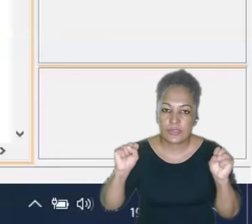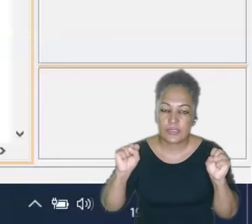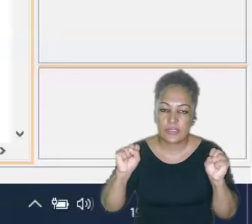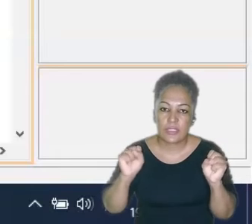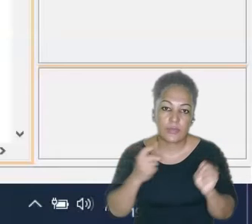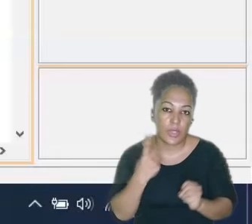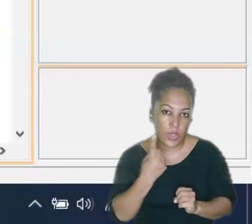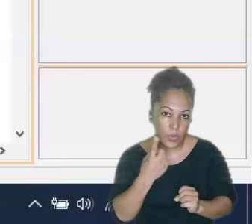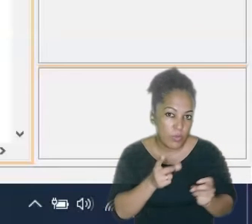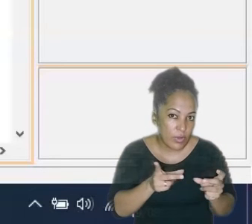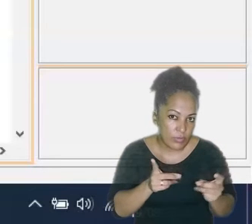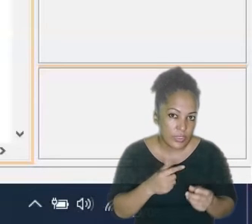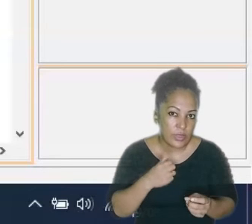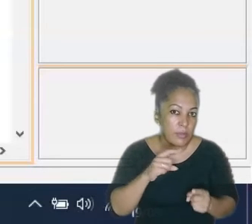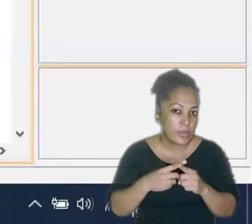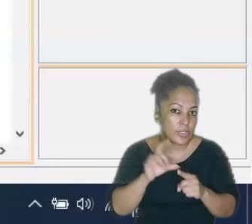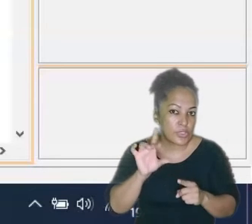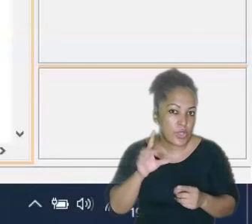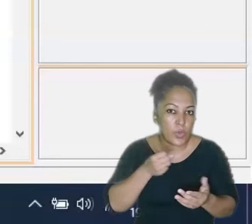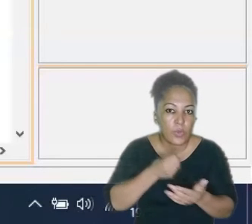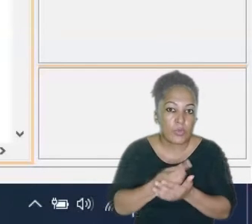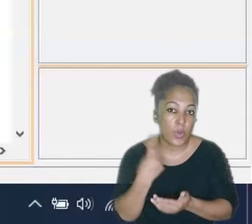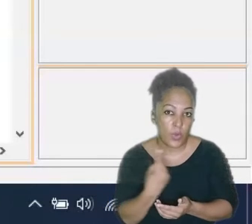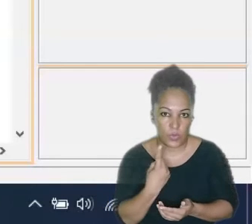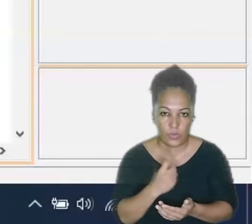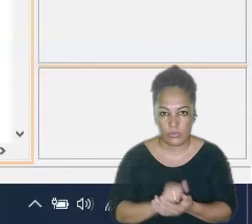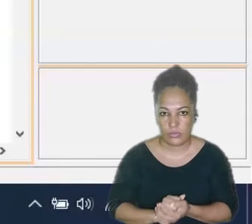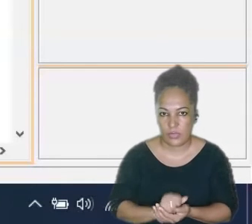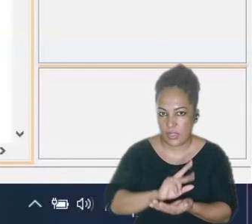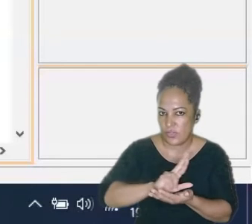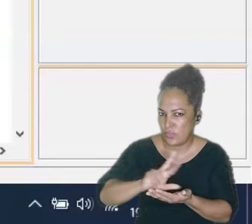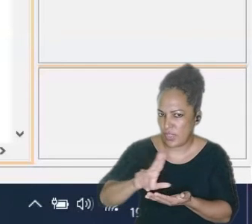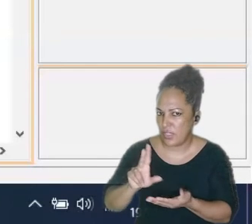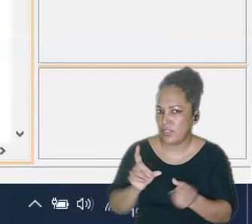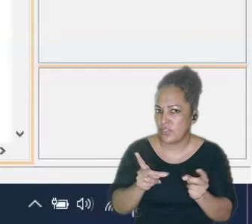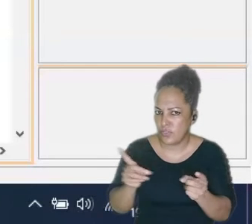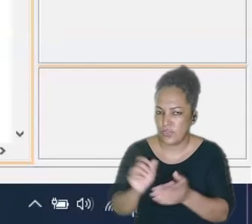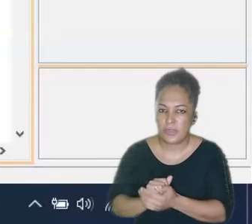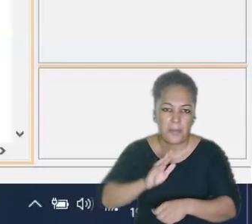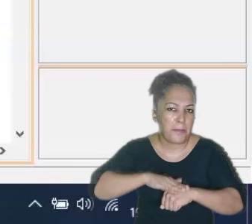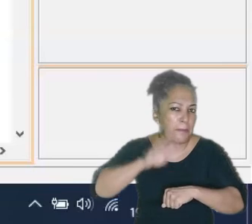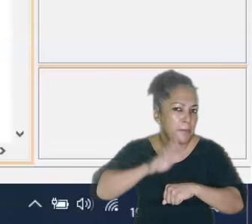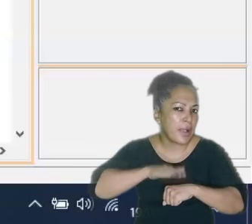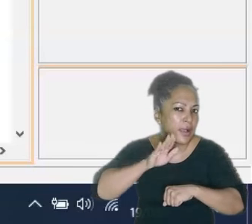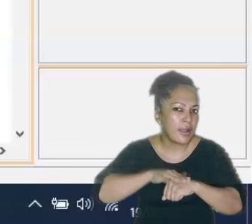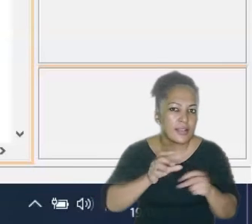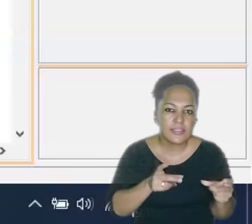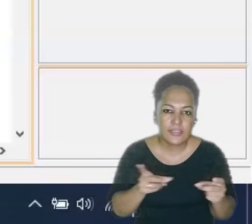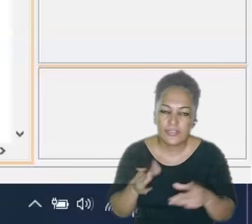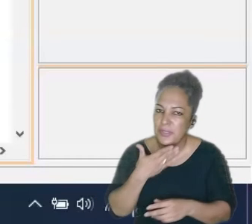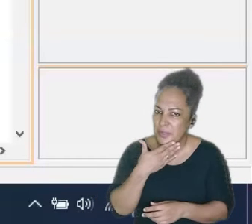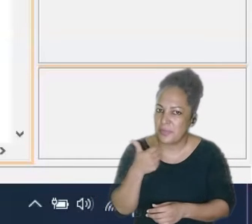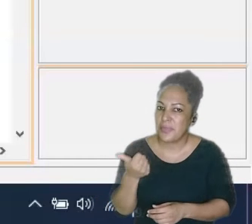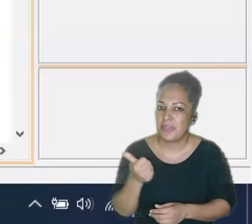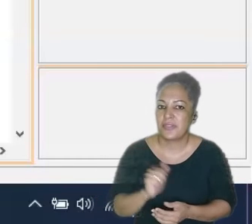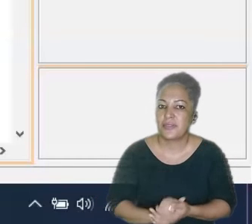cadastrado nesse sistema, está relacionado a uma venda somente ou a várias vendas? A várias vendas. Aliás, quanto mais vendas,